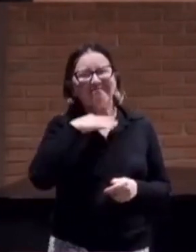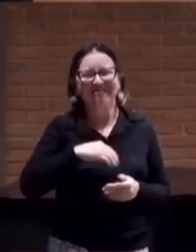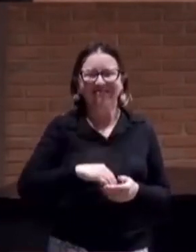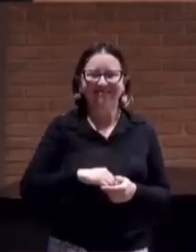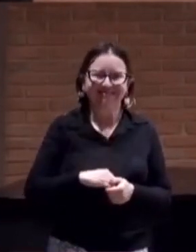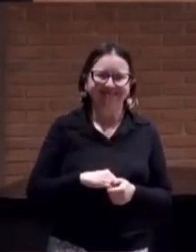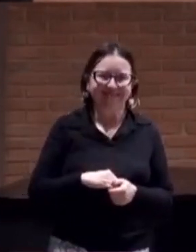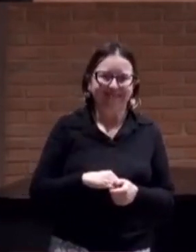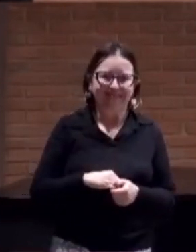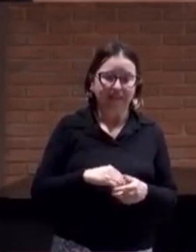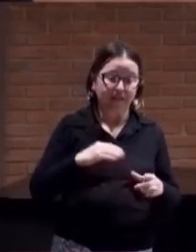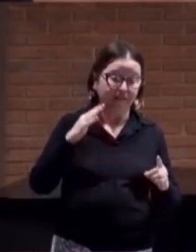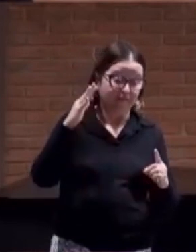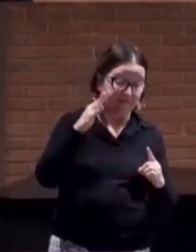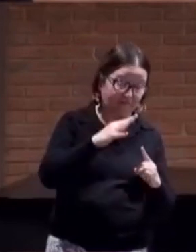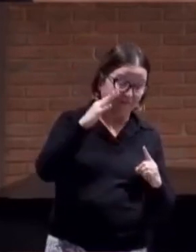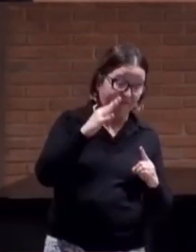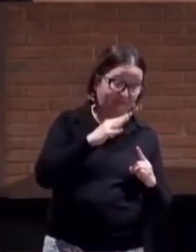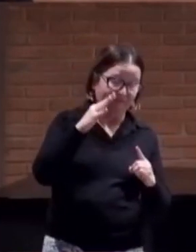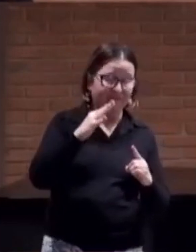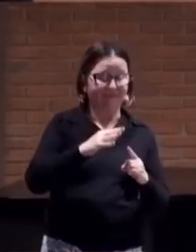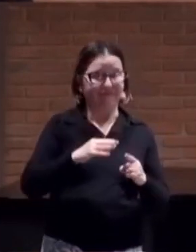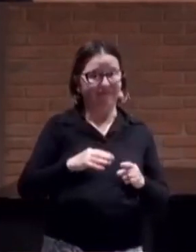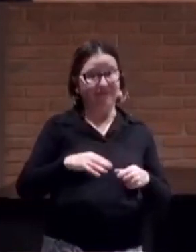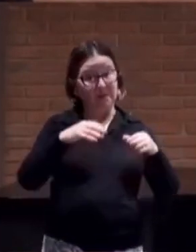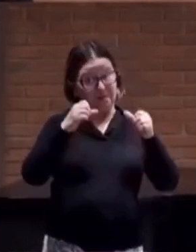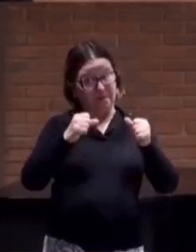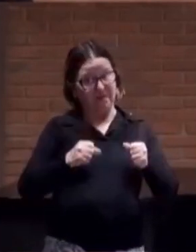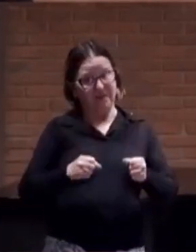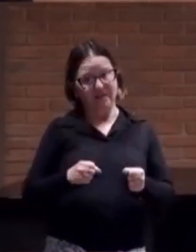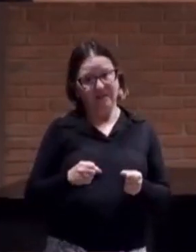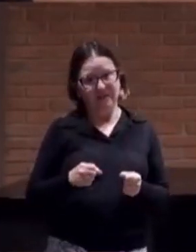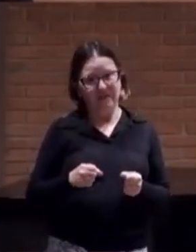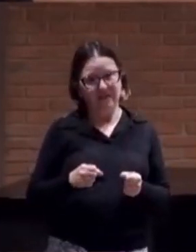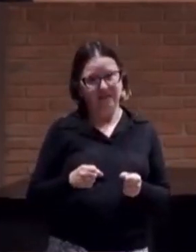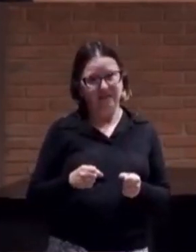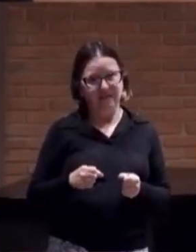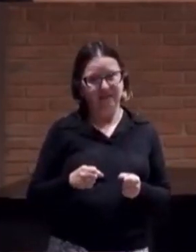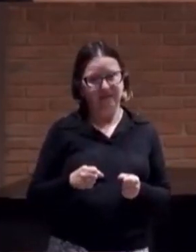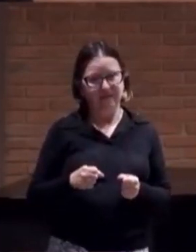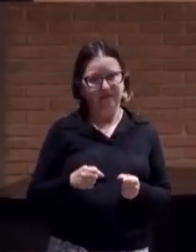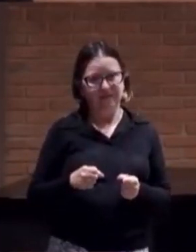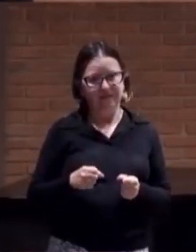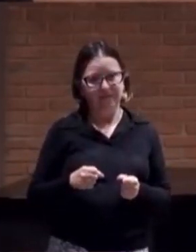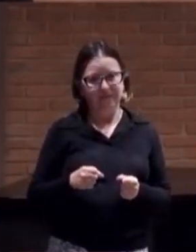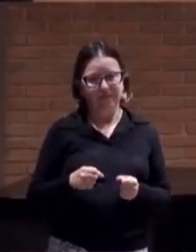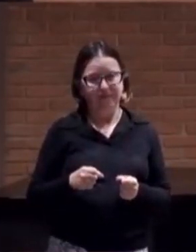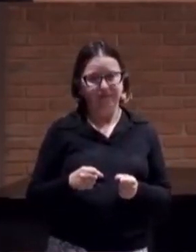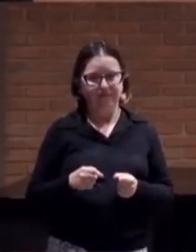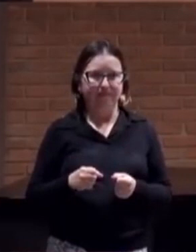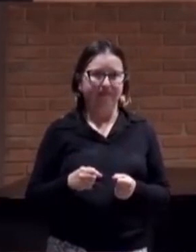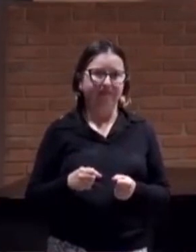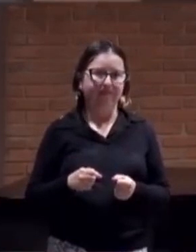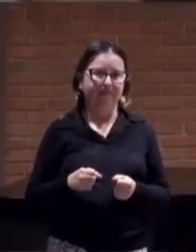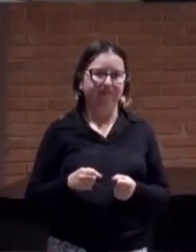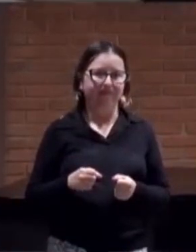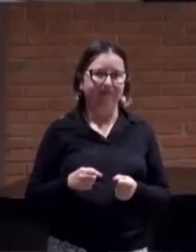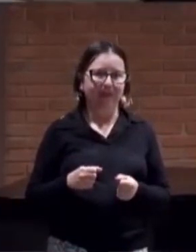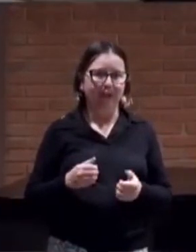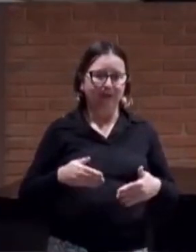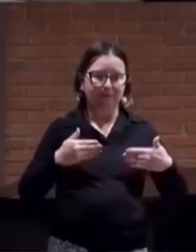de pressão, do poder, da caneta, do